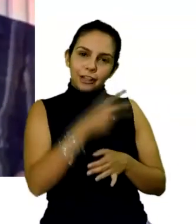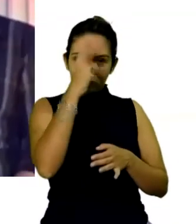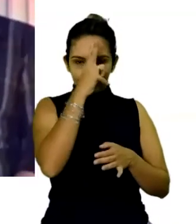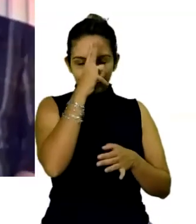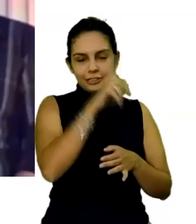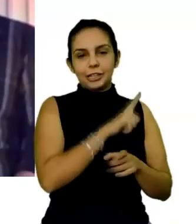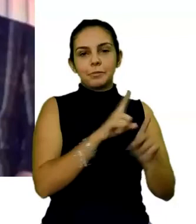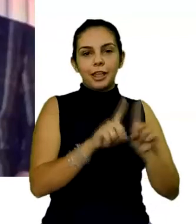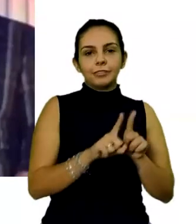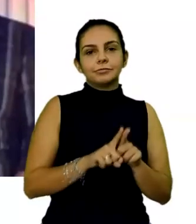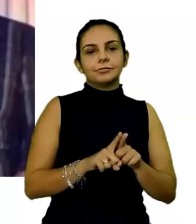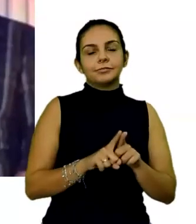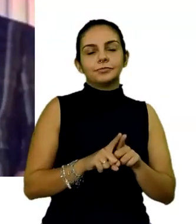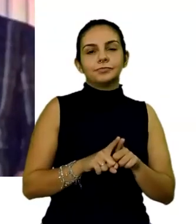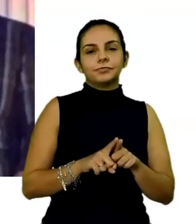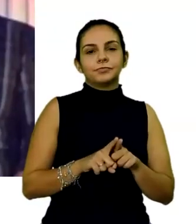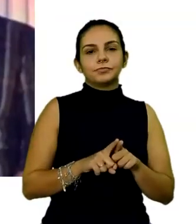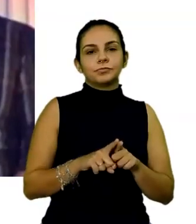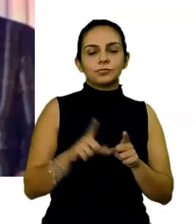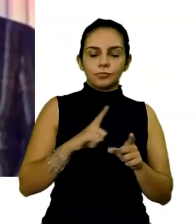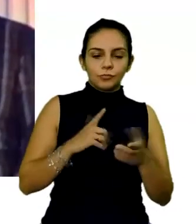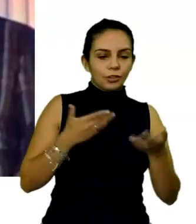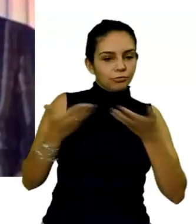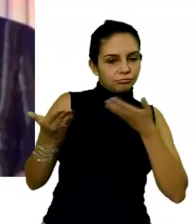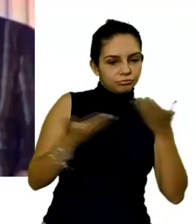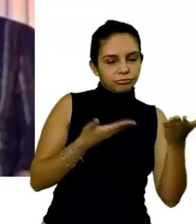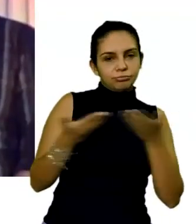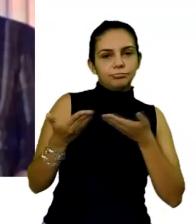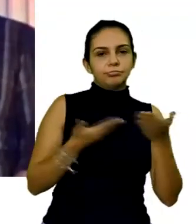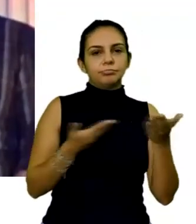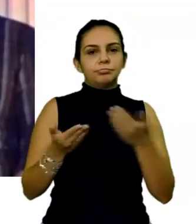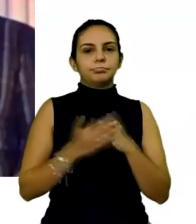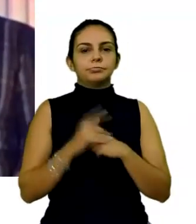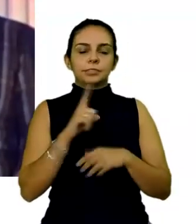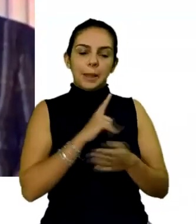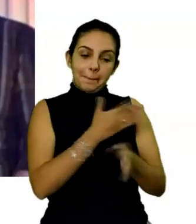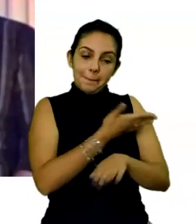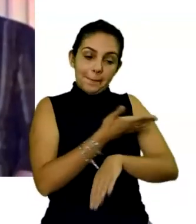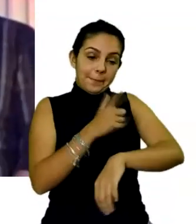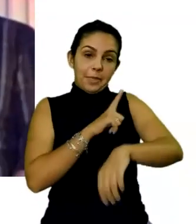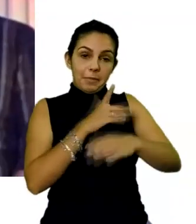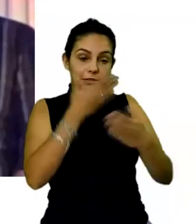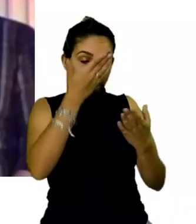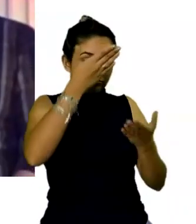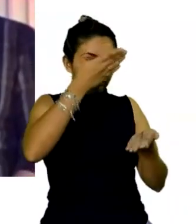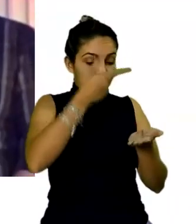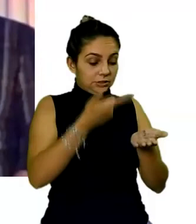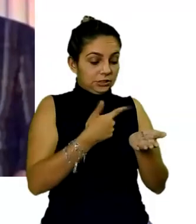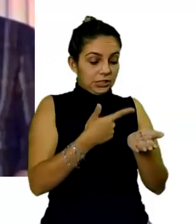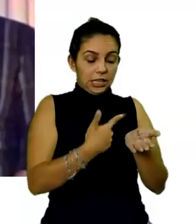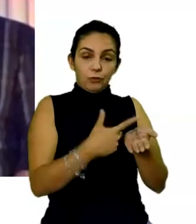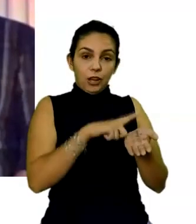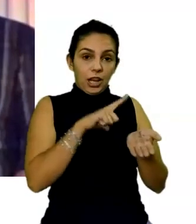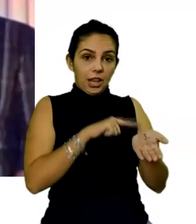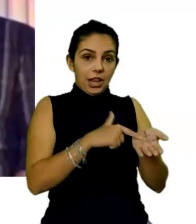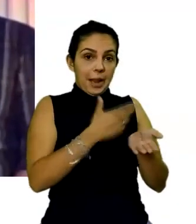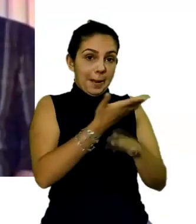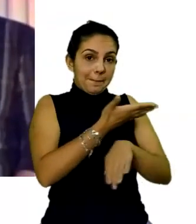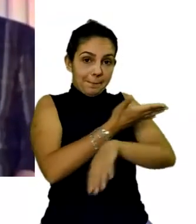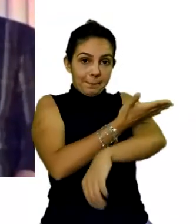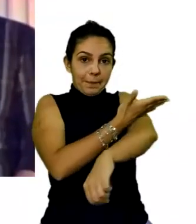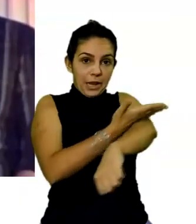E tem também espaços para a interação, né? Espaços em branco, onde as crianças vão poder desenhar. Tem a